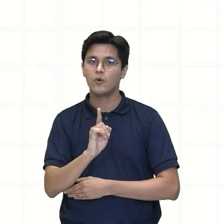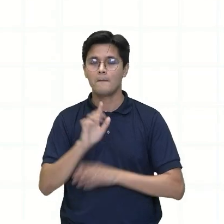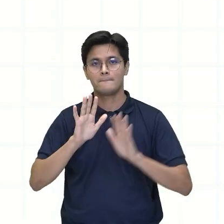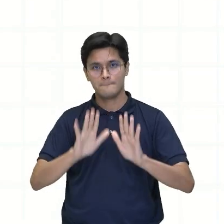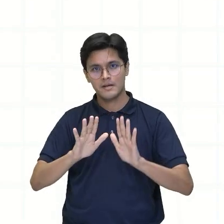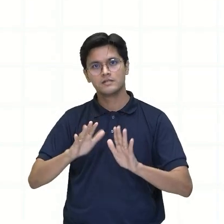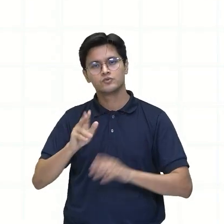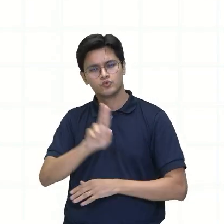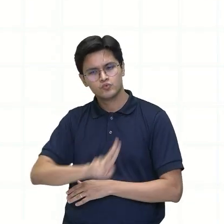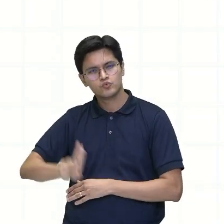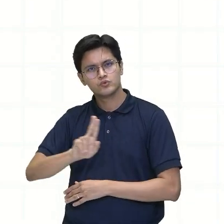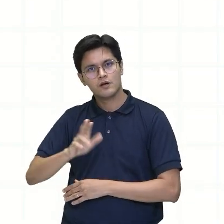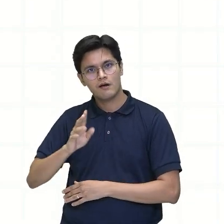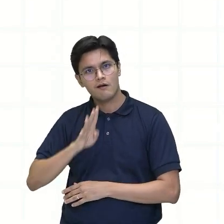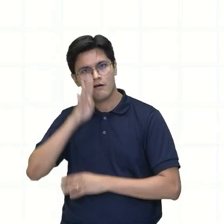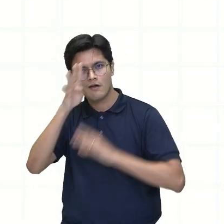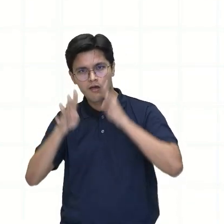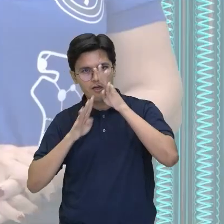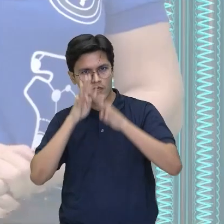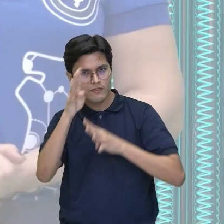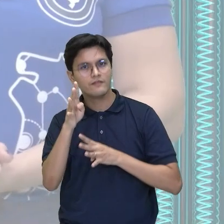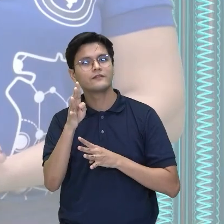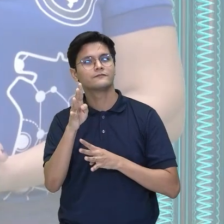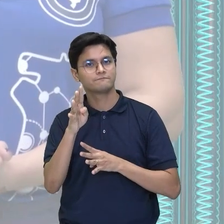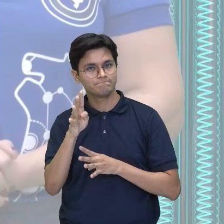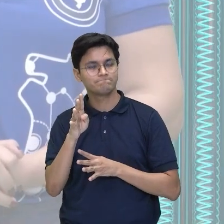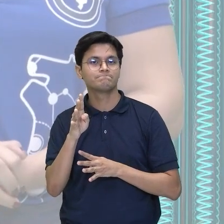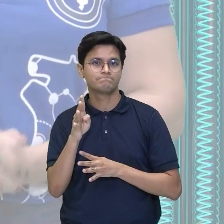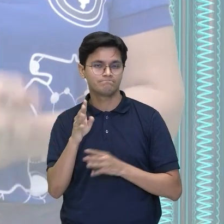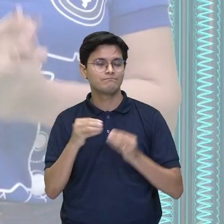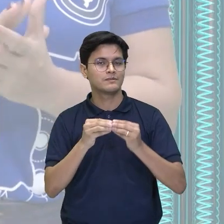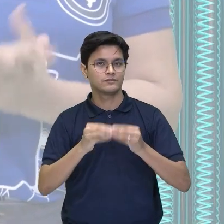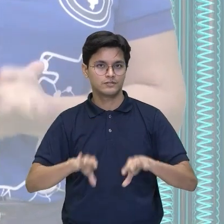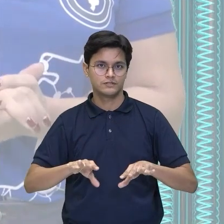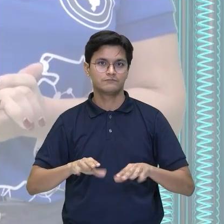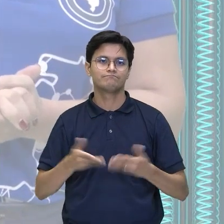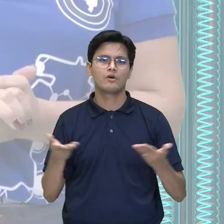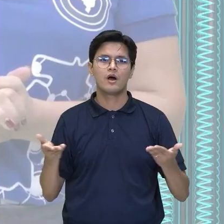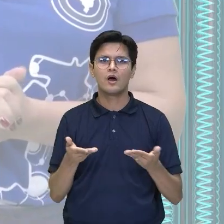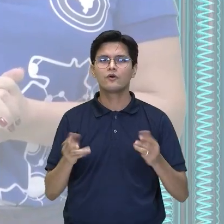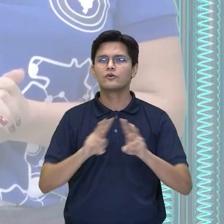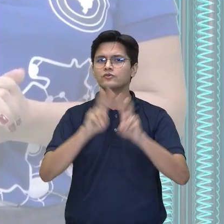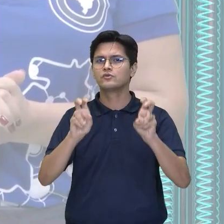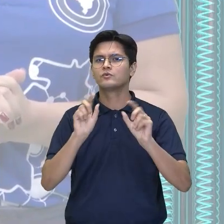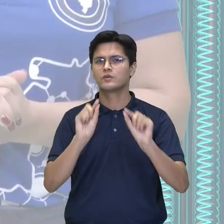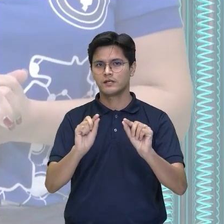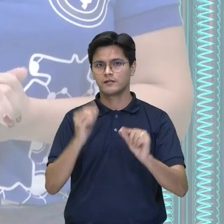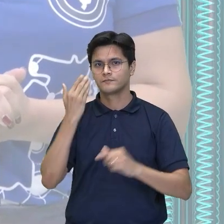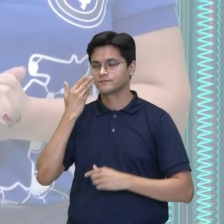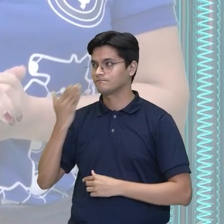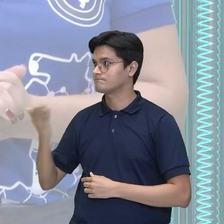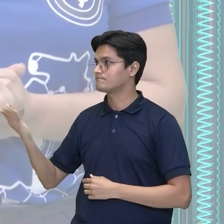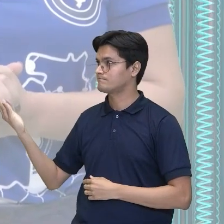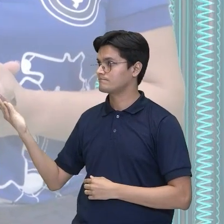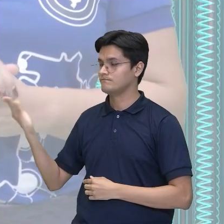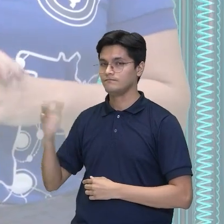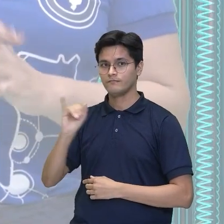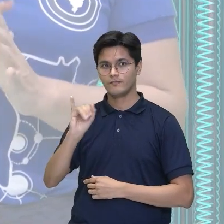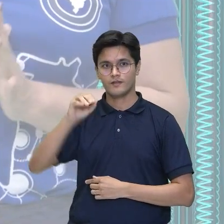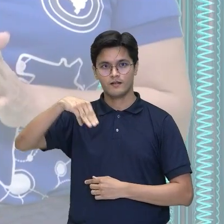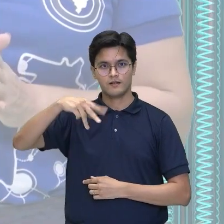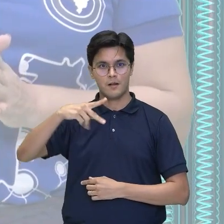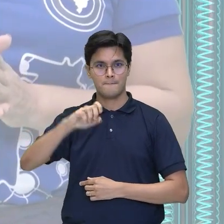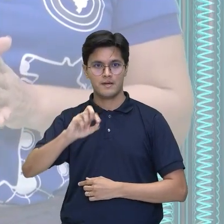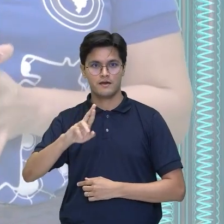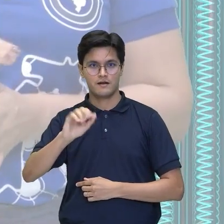trabalhar um pouquinho sobre o uso dos imperativos. Vejam comigo. Os imperativos, pessoal, eles são